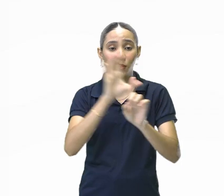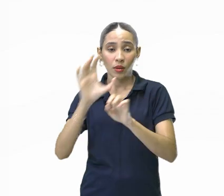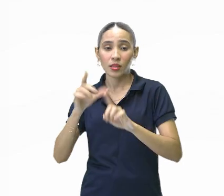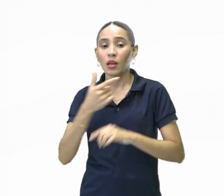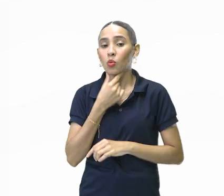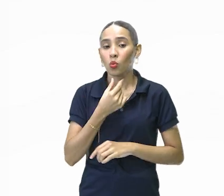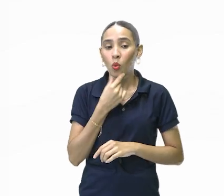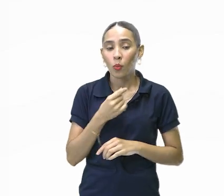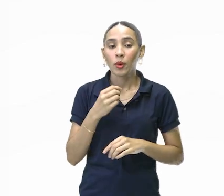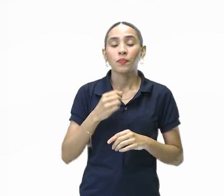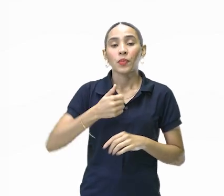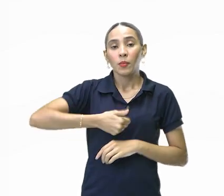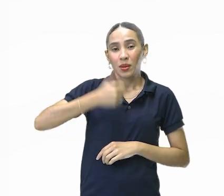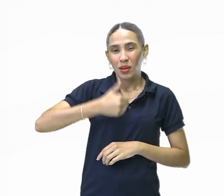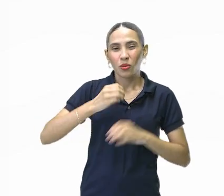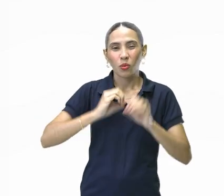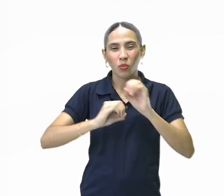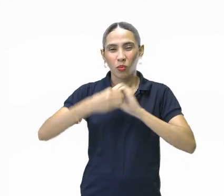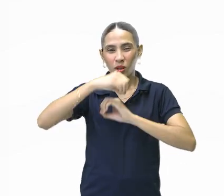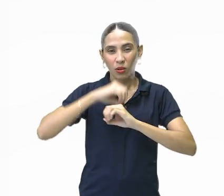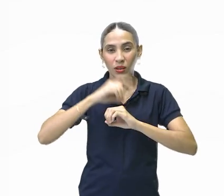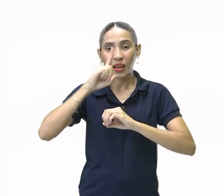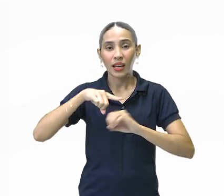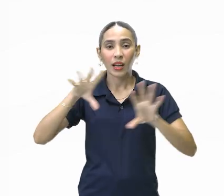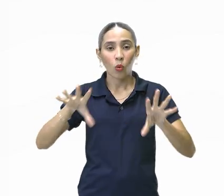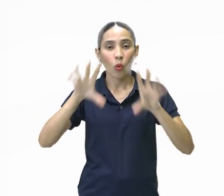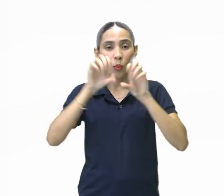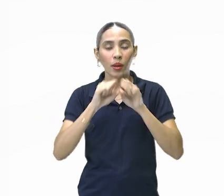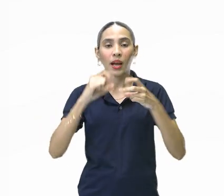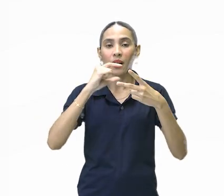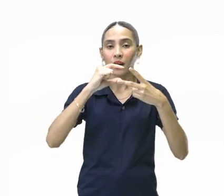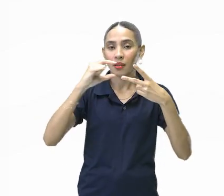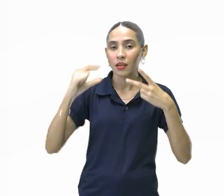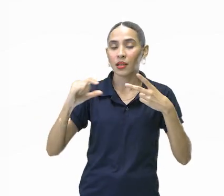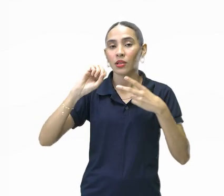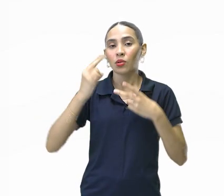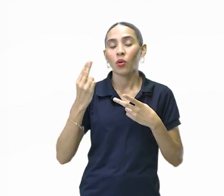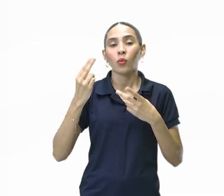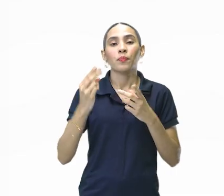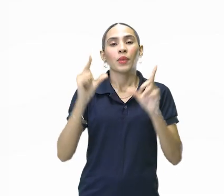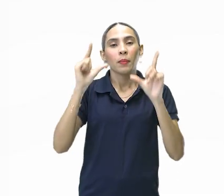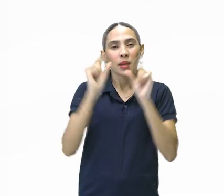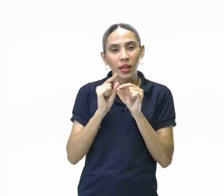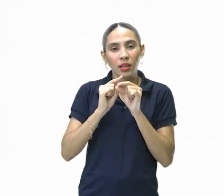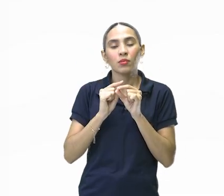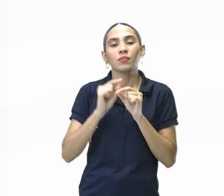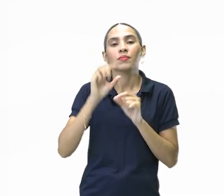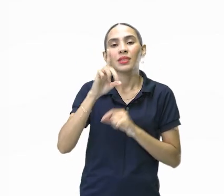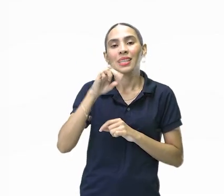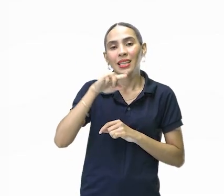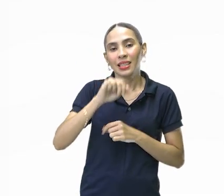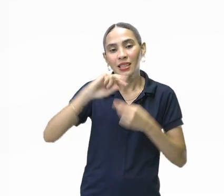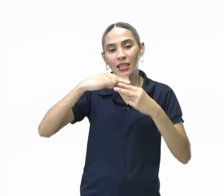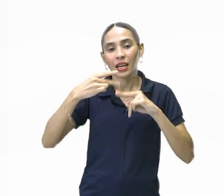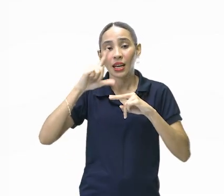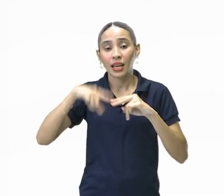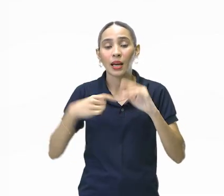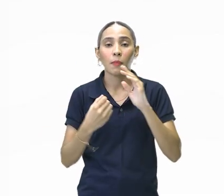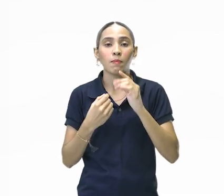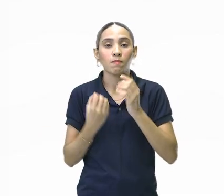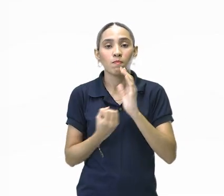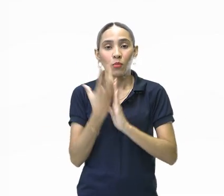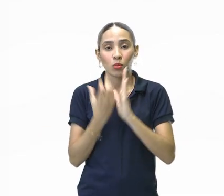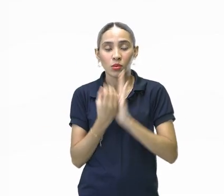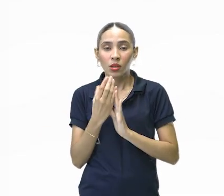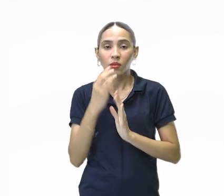na molecular, né, o objetivo é copiar genes ou fragmentos de DNA. Um exemplo é a produção em laboratório